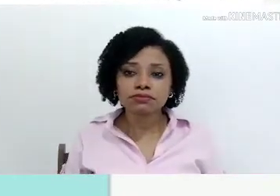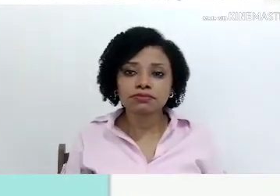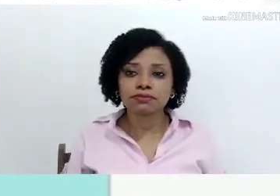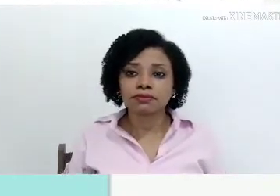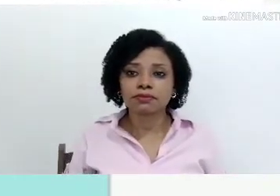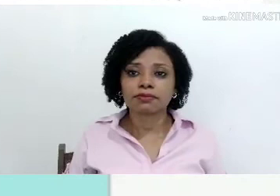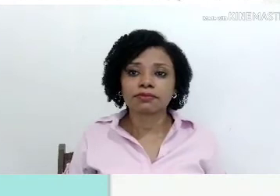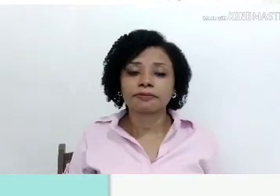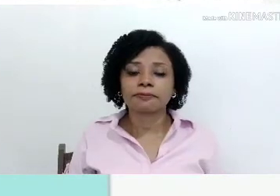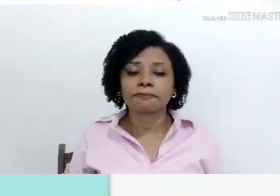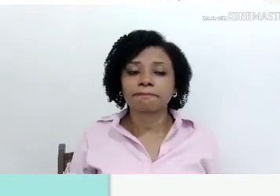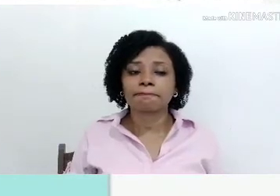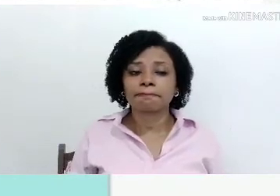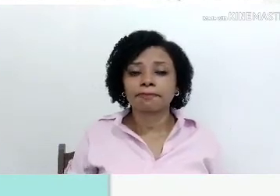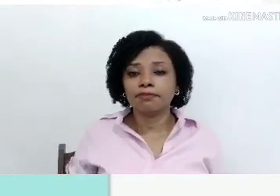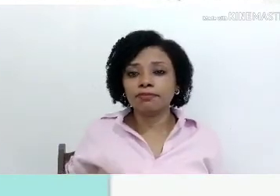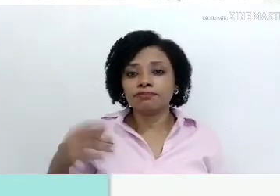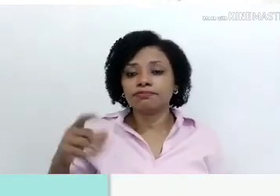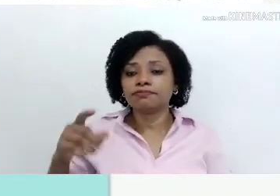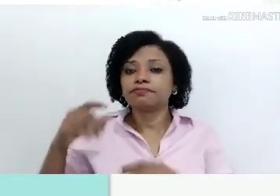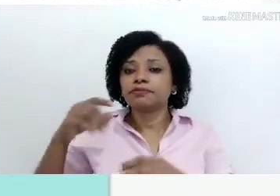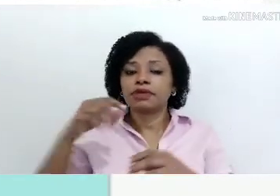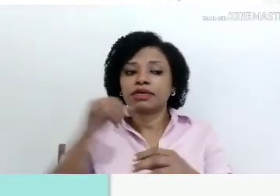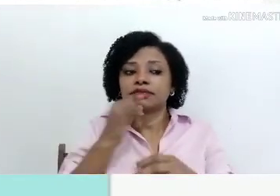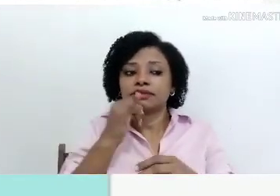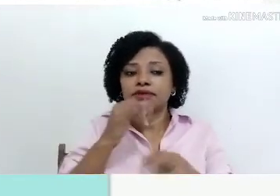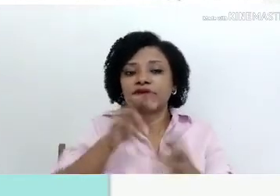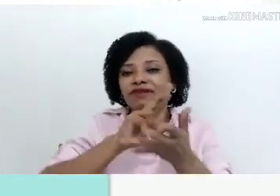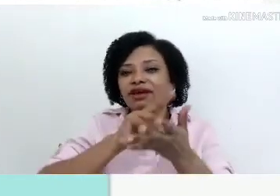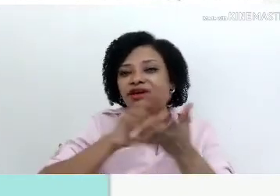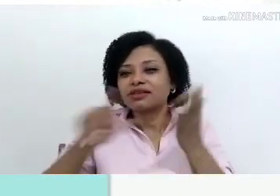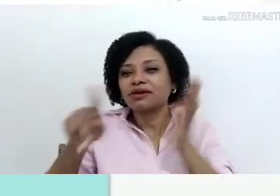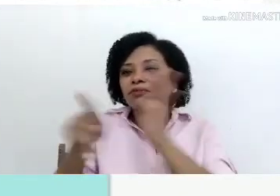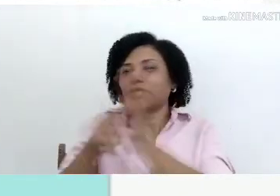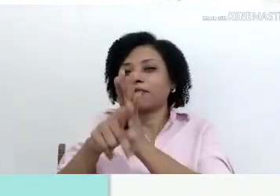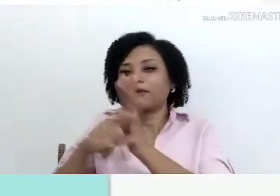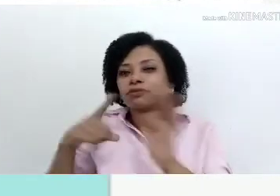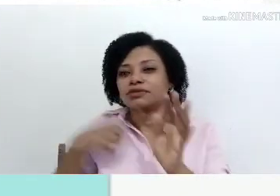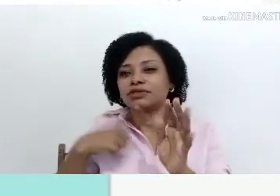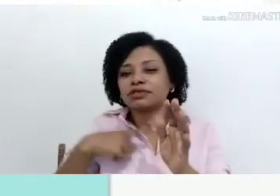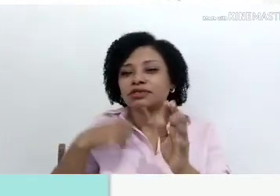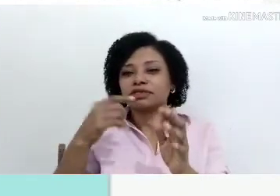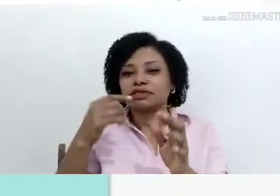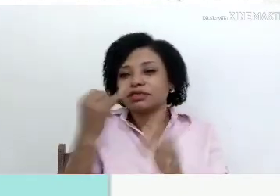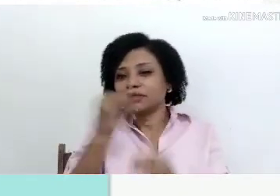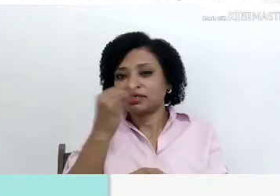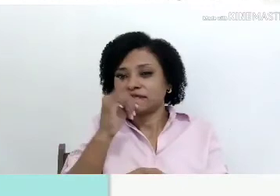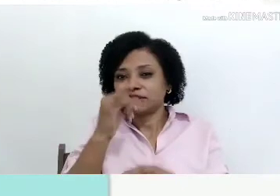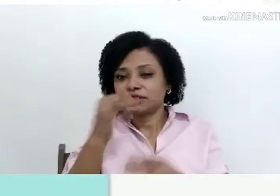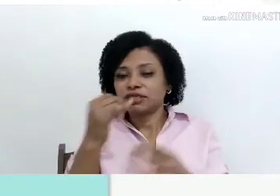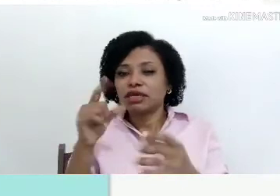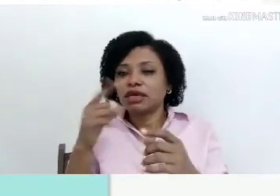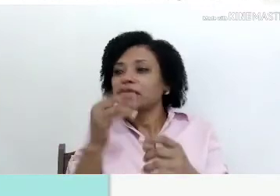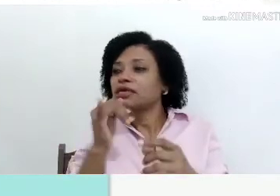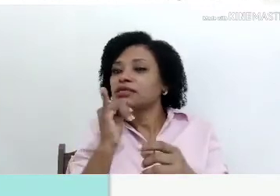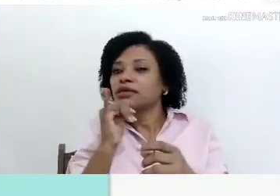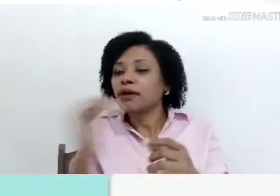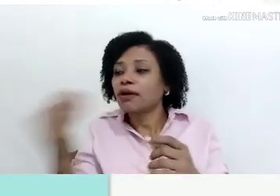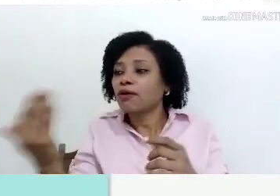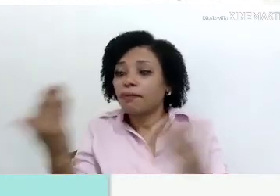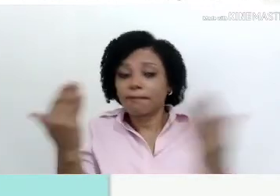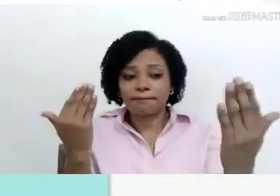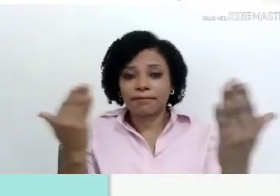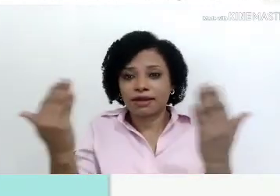A variação de energia térmica de uma reação quando reagentes e produtos são comparados sob a mesma pressão recebe o nome de...